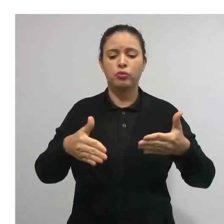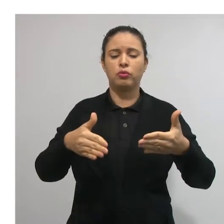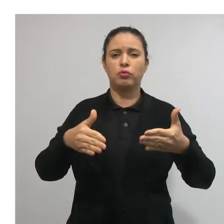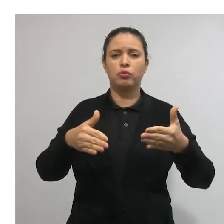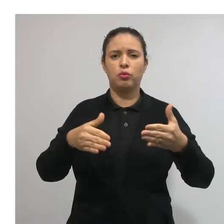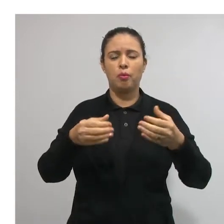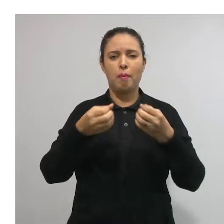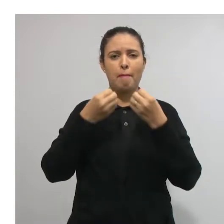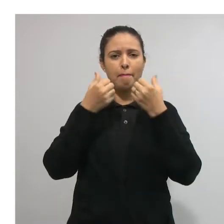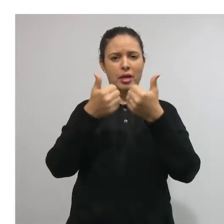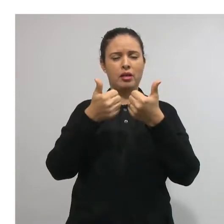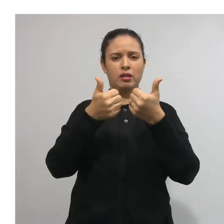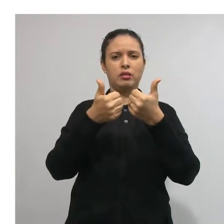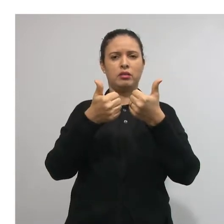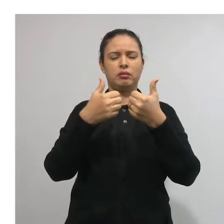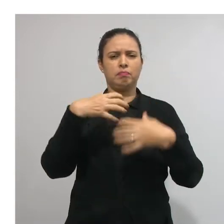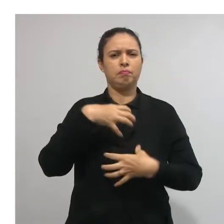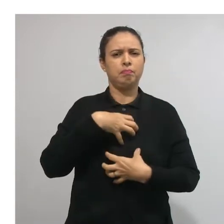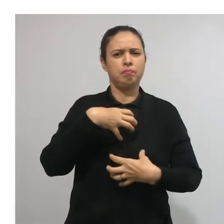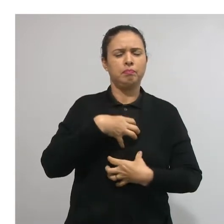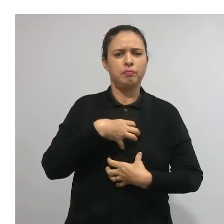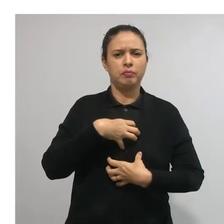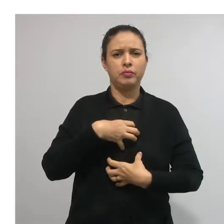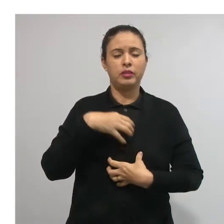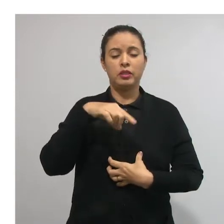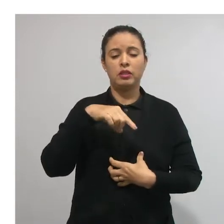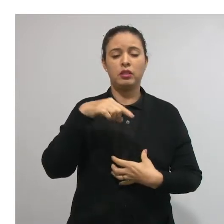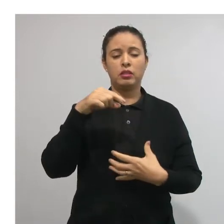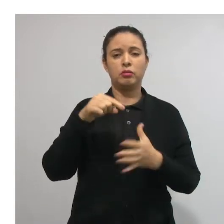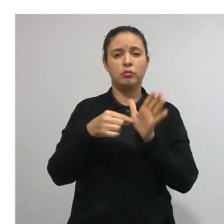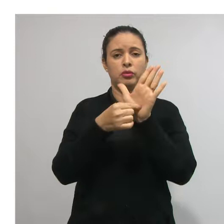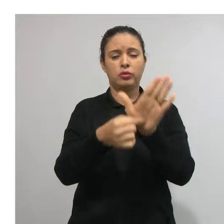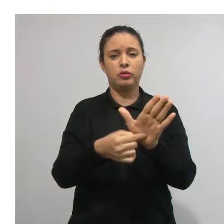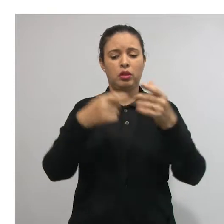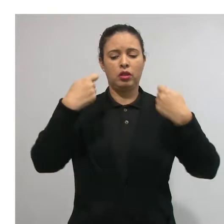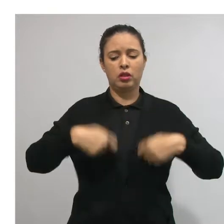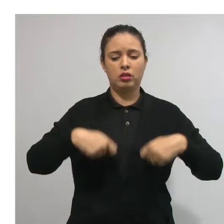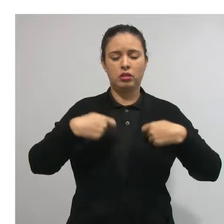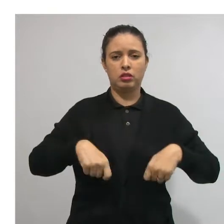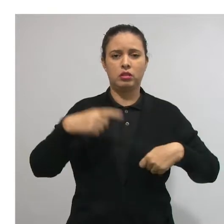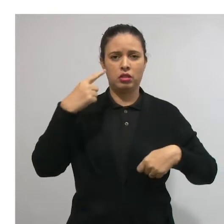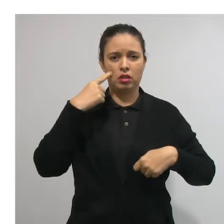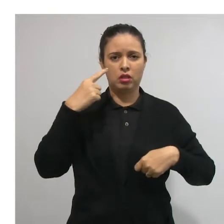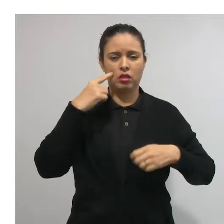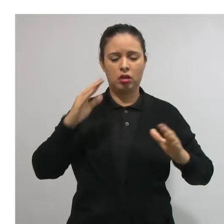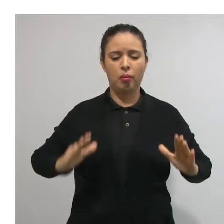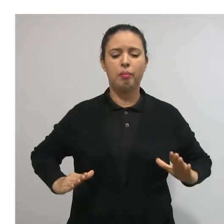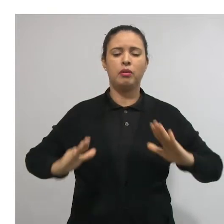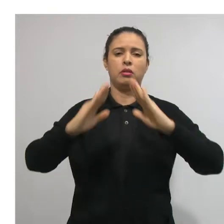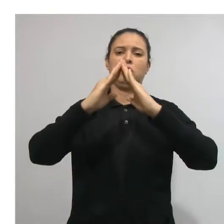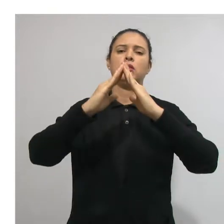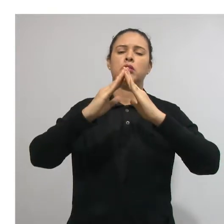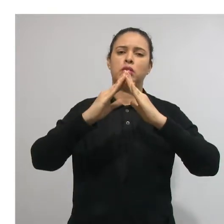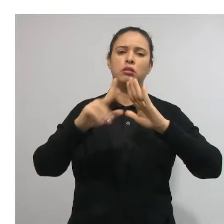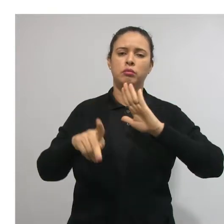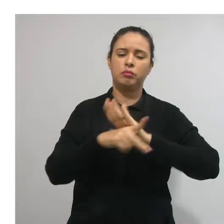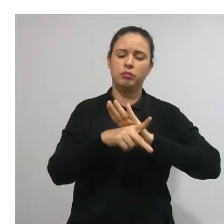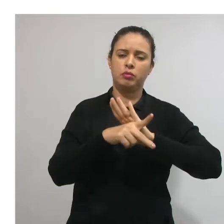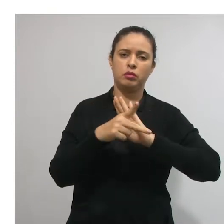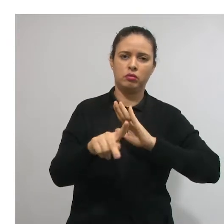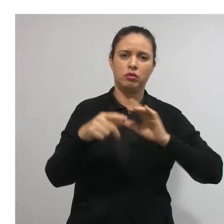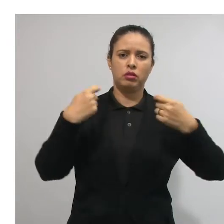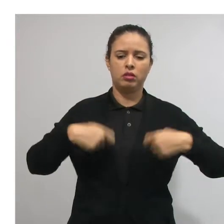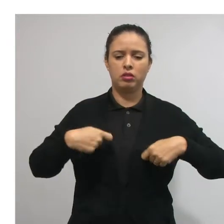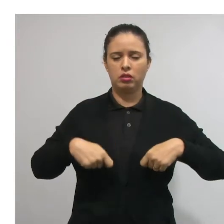Ele classificou o que? Como necessidades humanas divididas em uma pirâmide hierárquica das